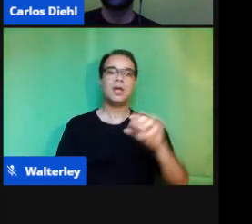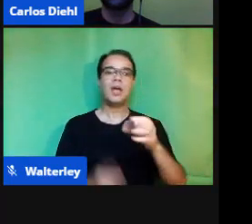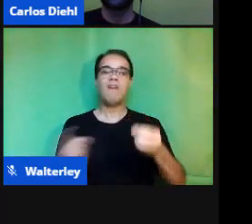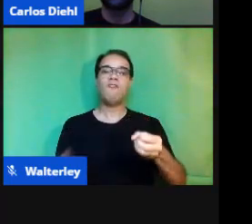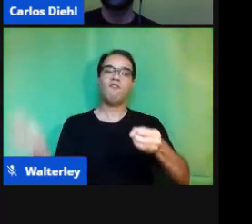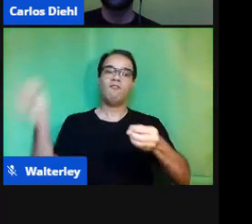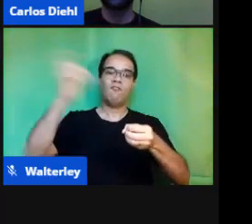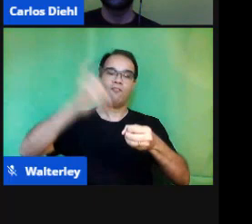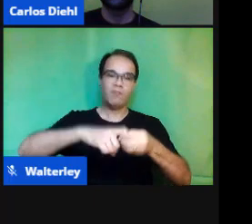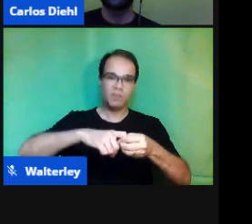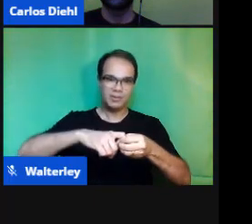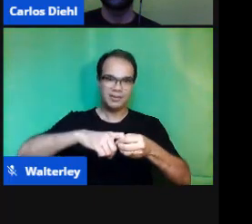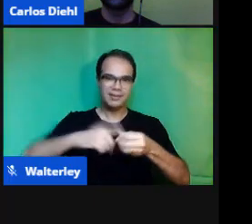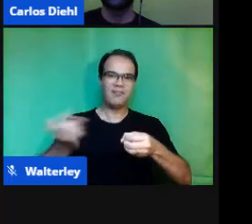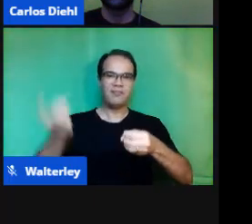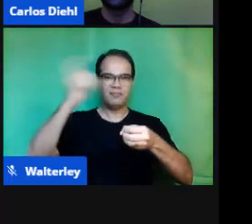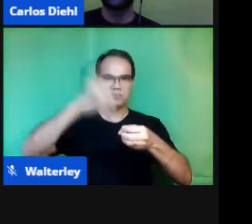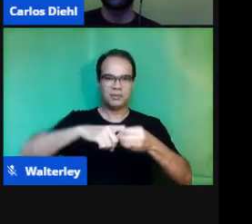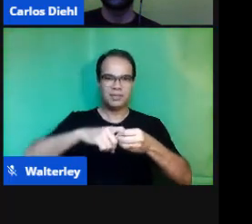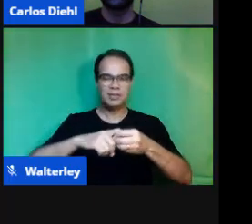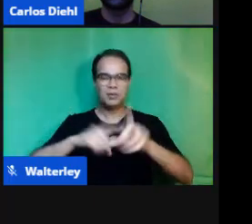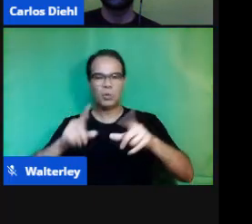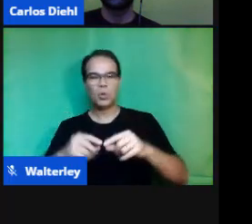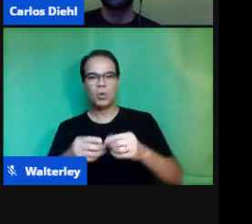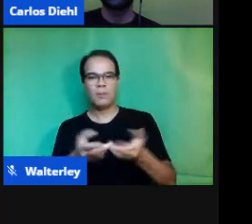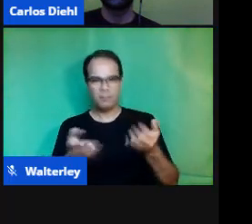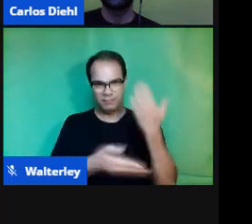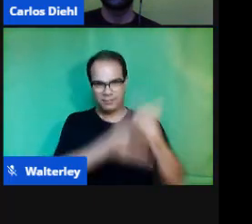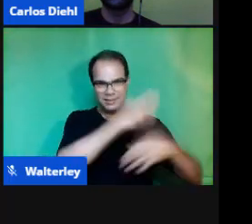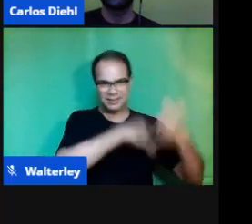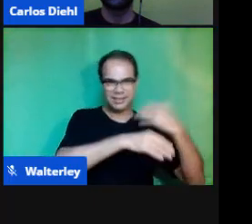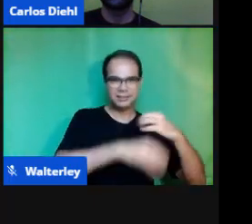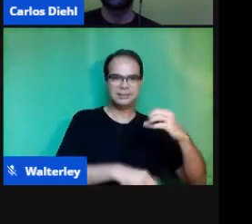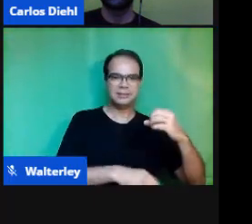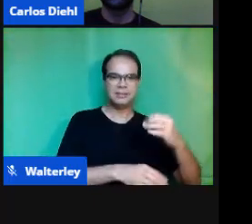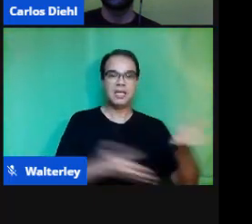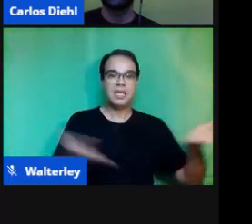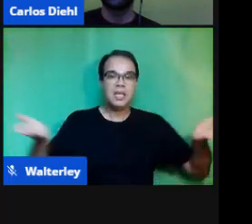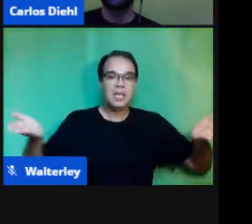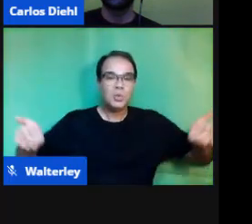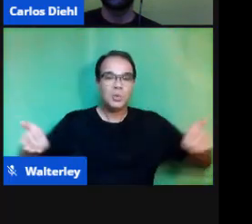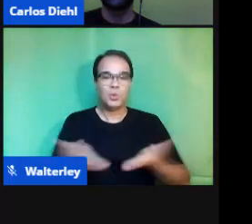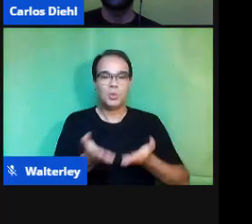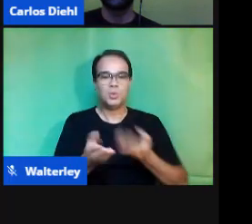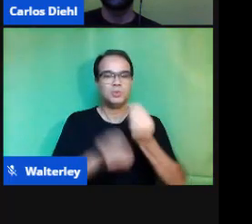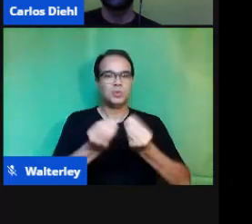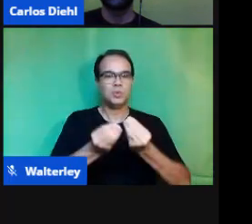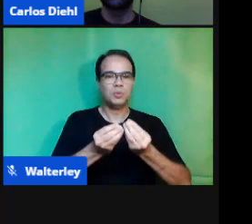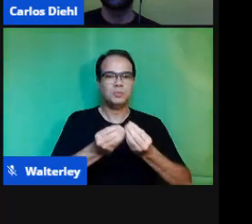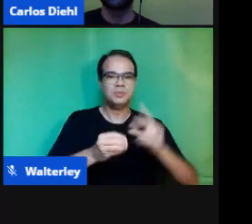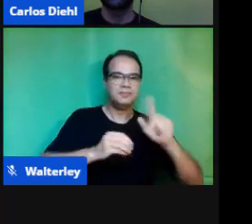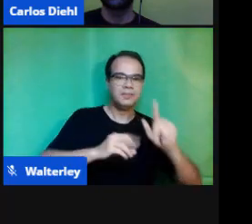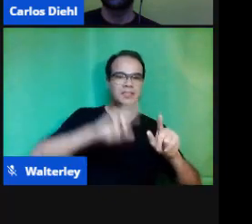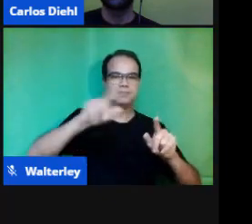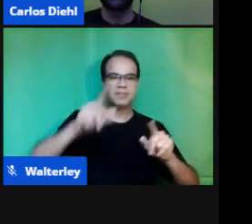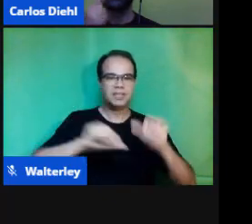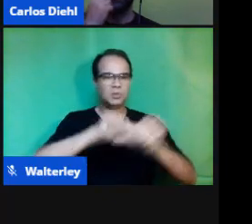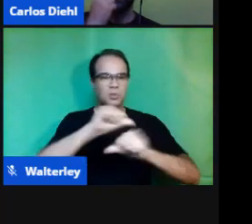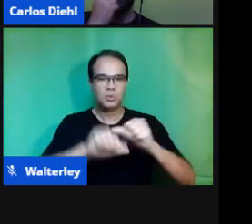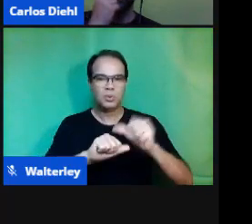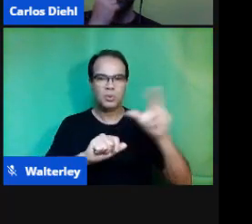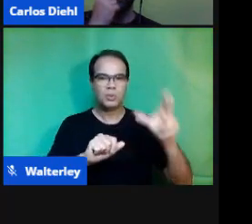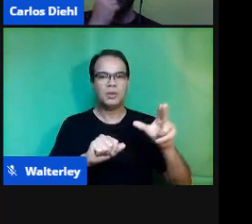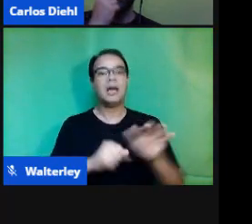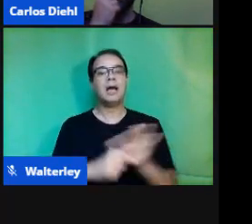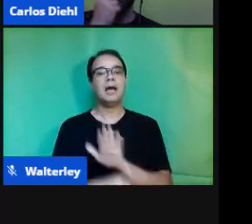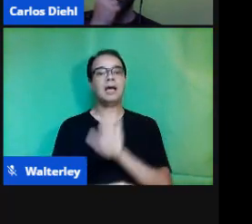mostrar cenas do mesmo lugar há 15 anos e hoje. Podíamos fazer um filme sobre fraternidade e, ao mesmo tempo, ajudar os moradores